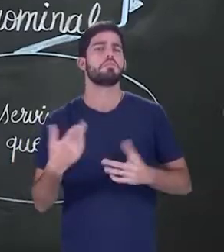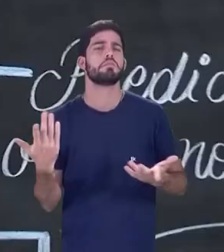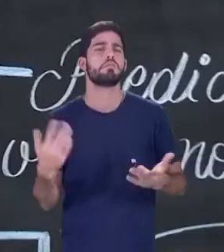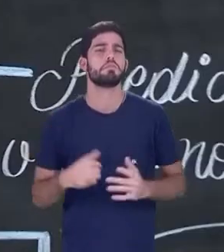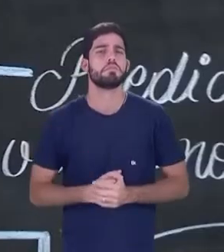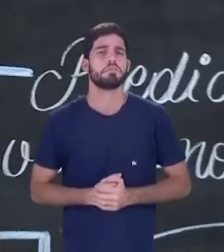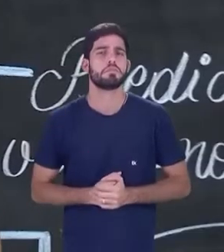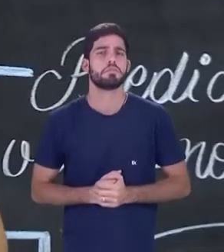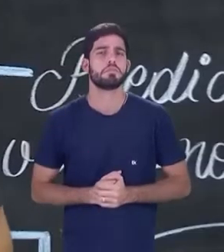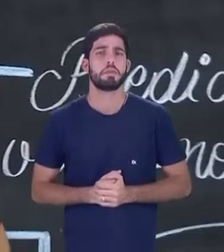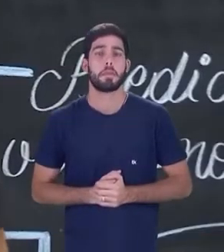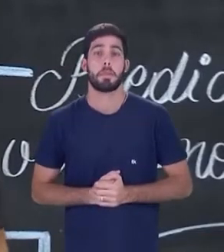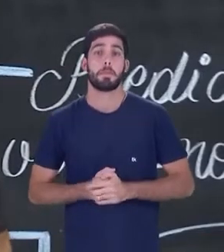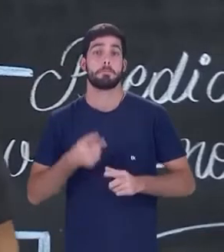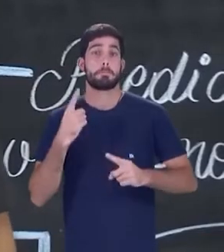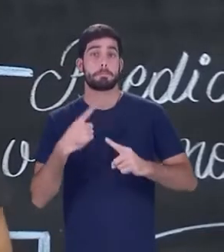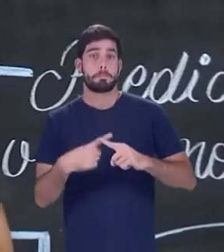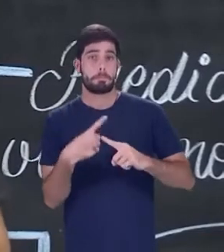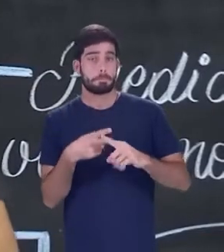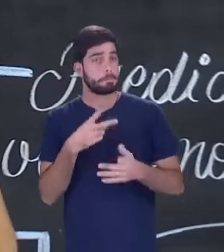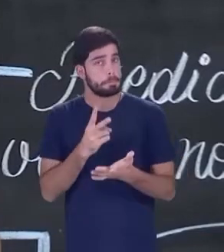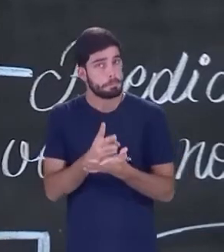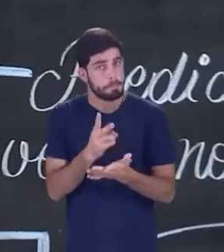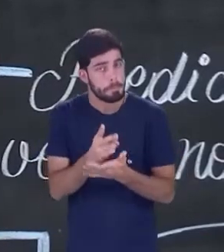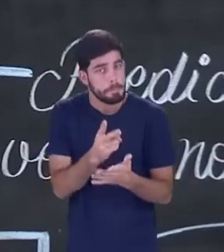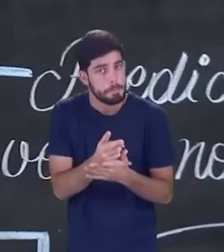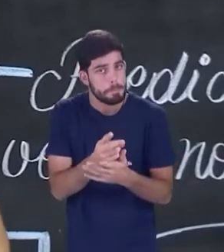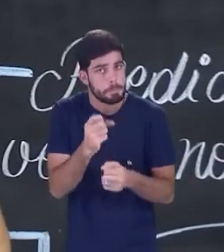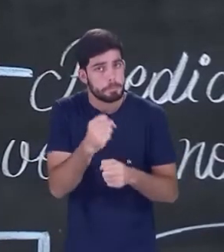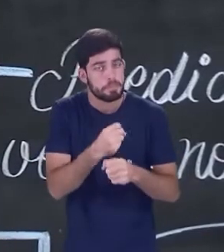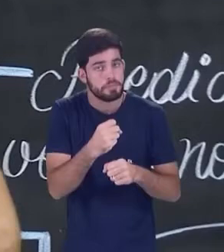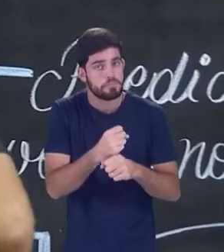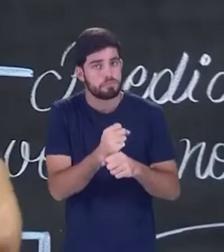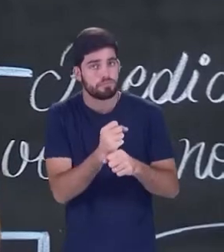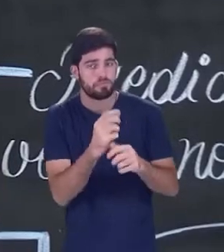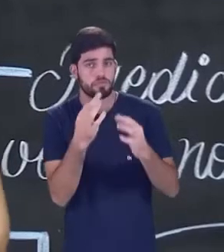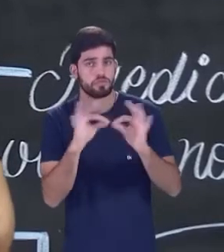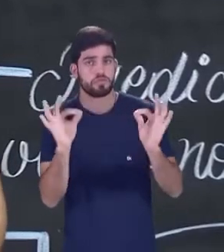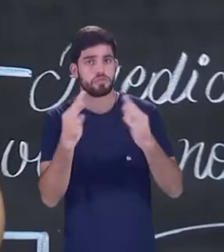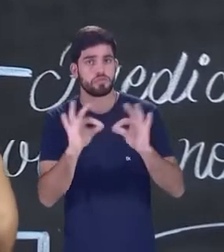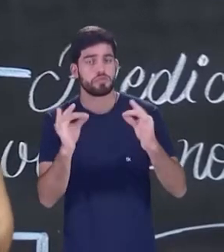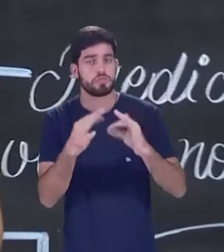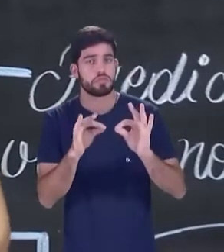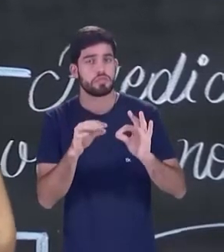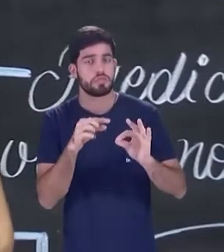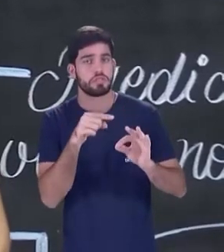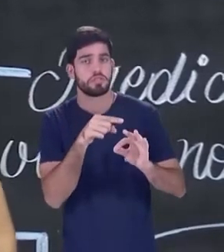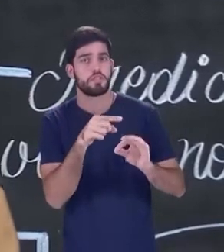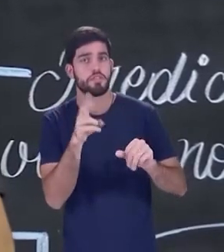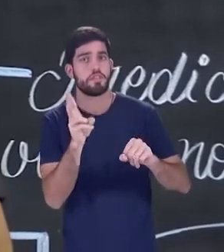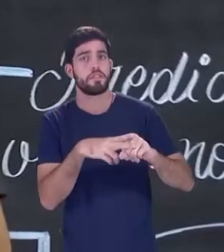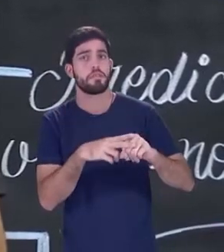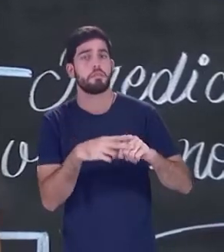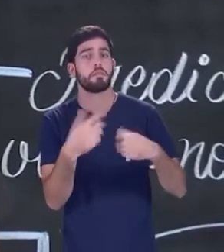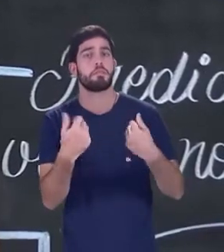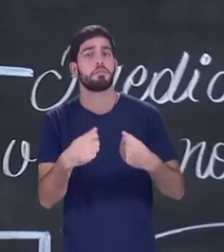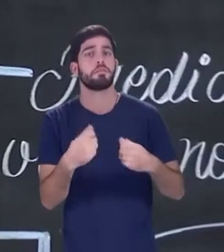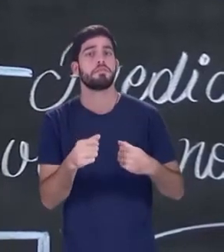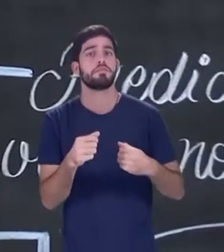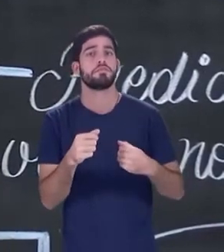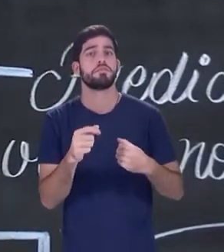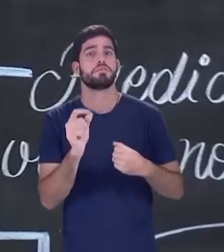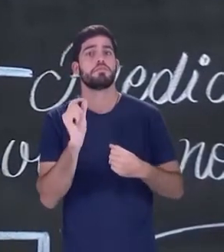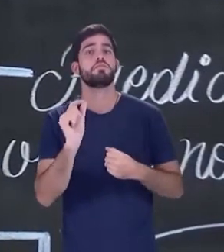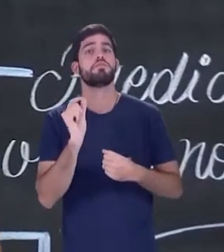nominal? É porque nessa construção sintática, a palavra mais importante, tal como o verbo, passa a ser um